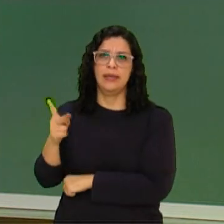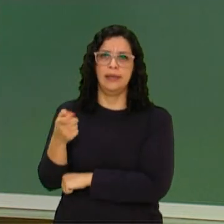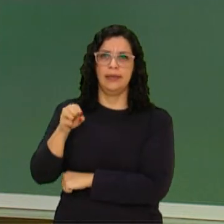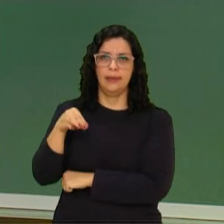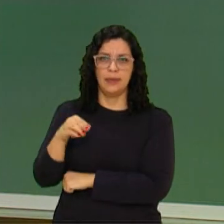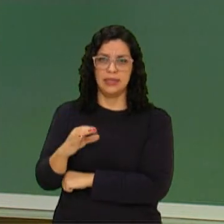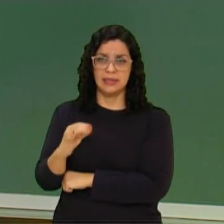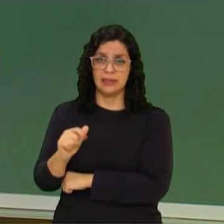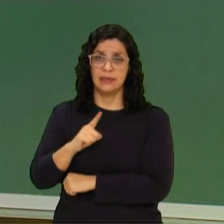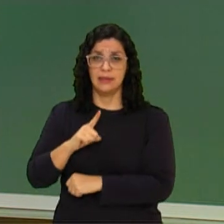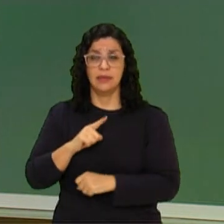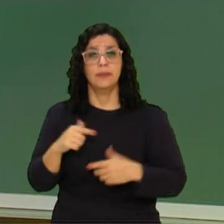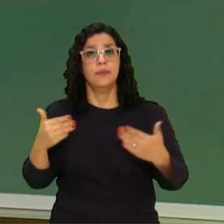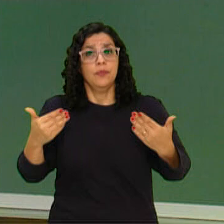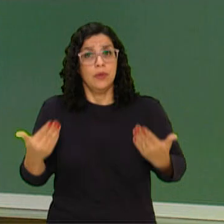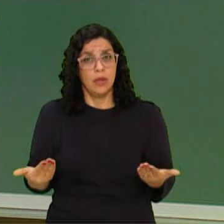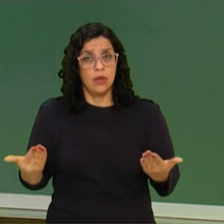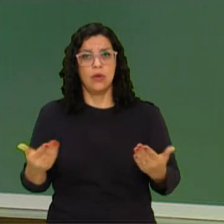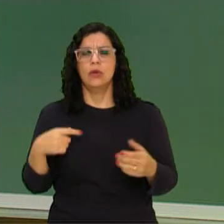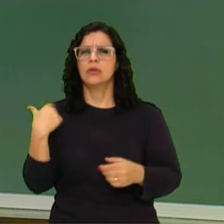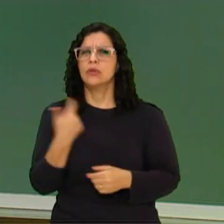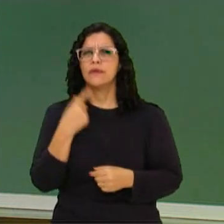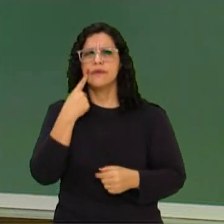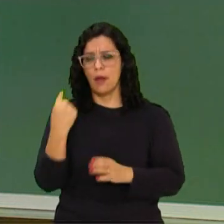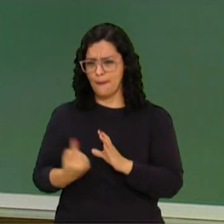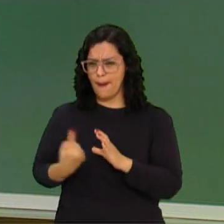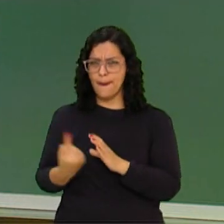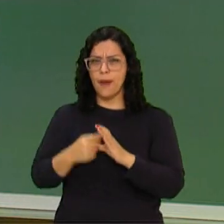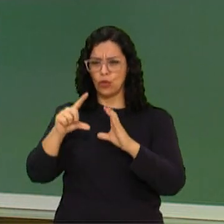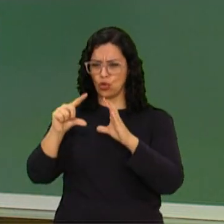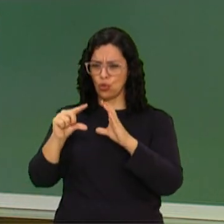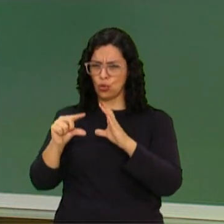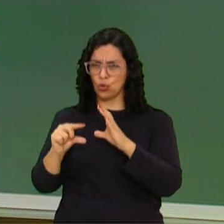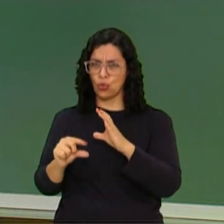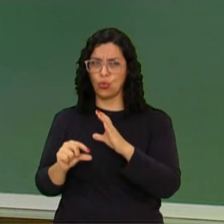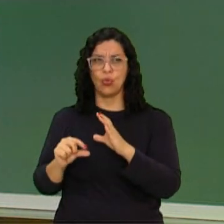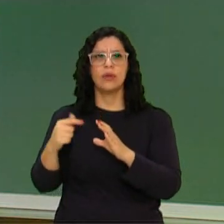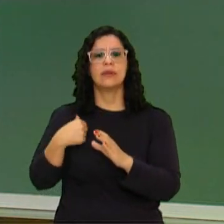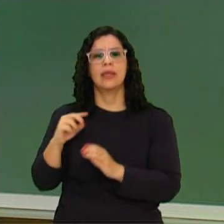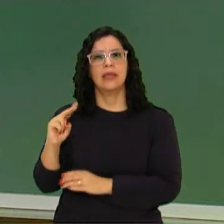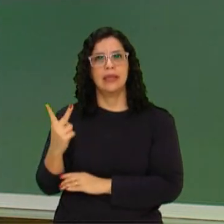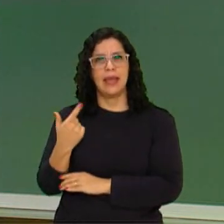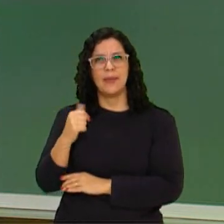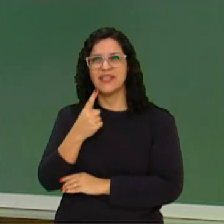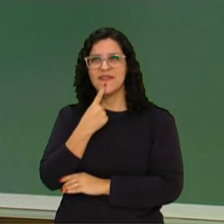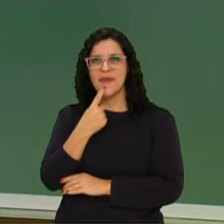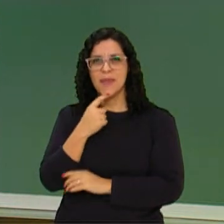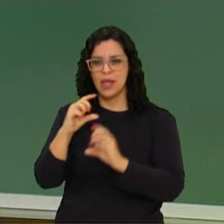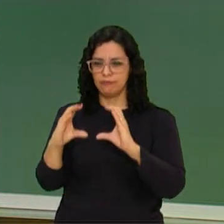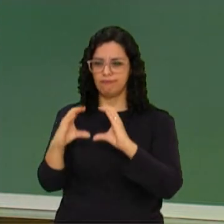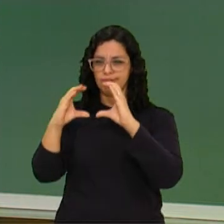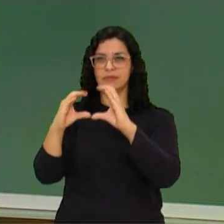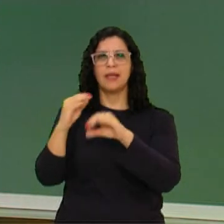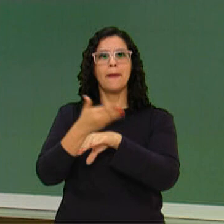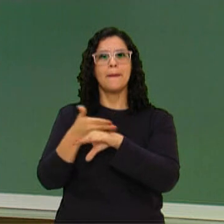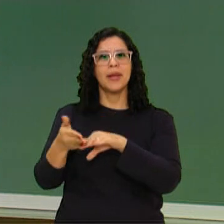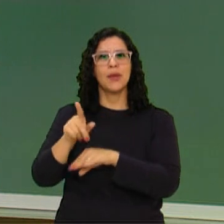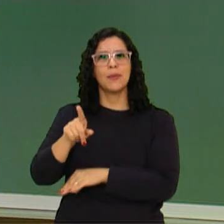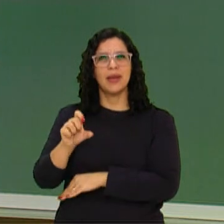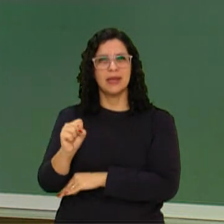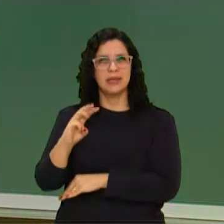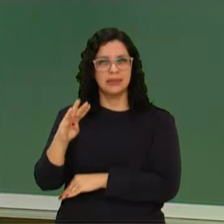hemácias. Numa deposição após a centrifugação, sempre as hemácias vão ficar embaixo e o plasma vai ficar em cima,